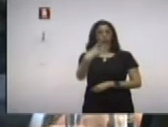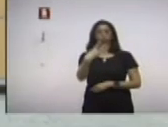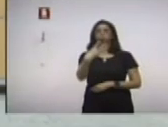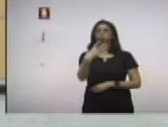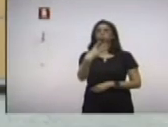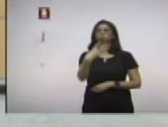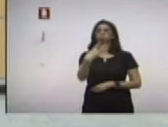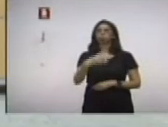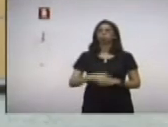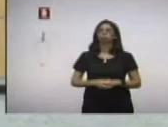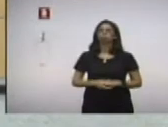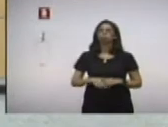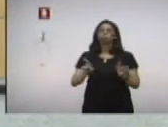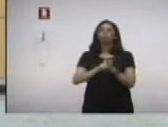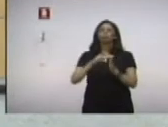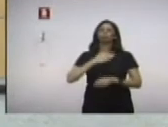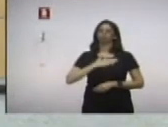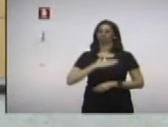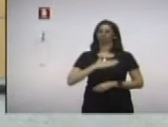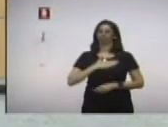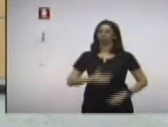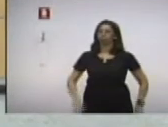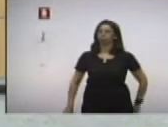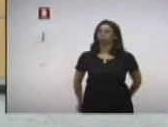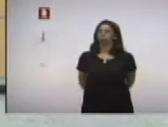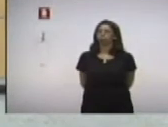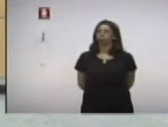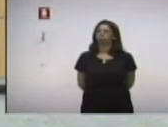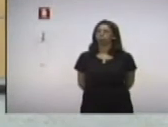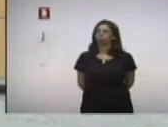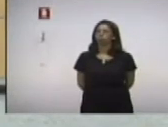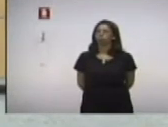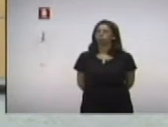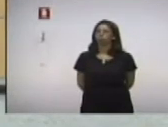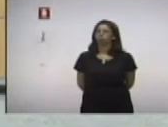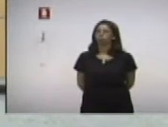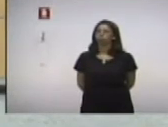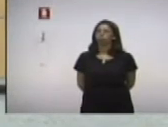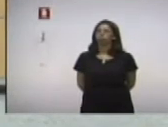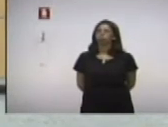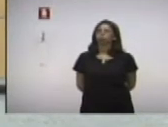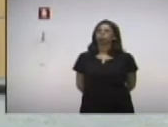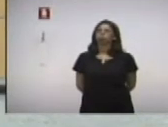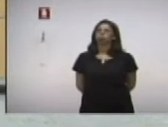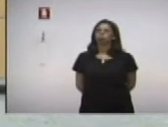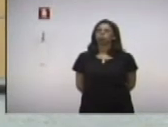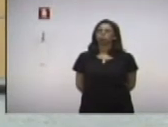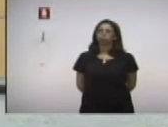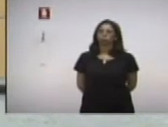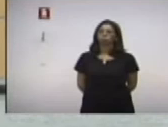4 agora sim de minha autoria três foi o Executivo E aí